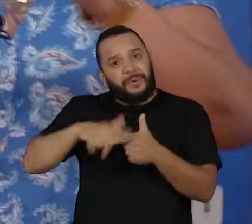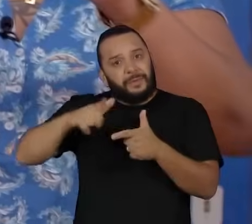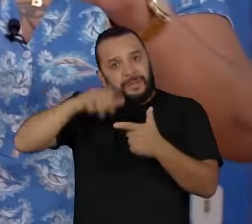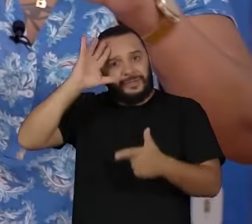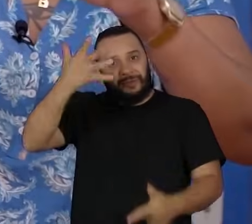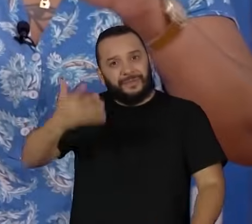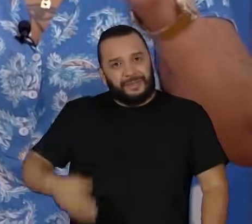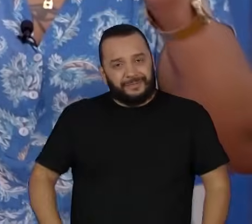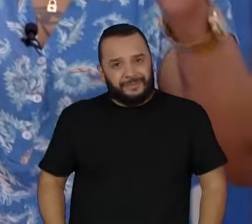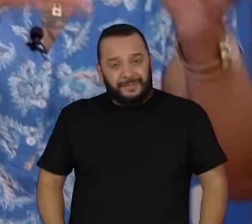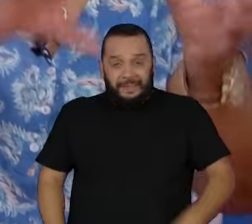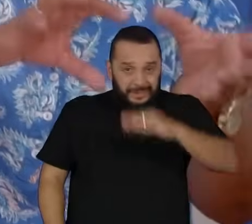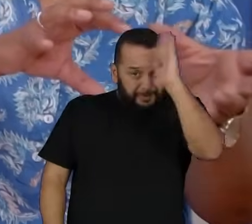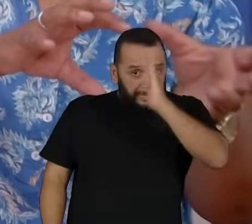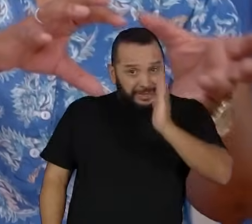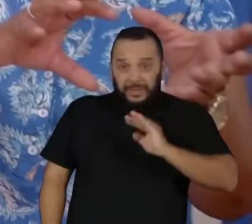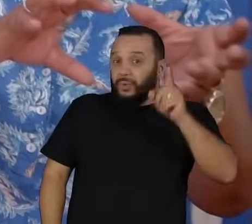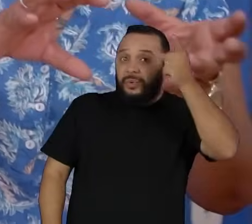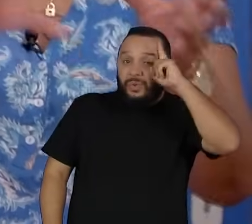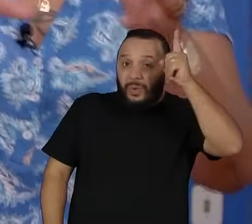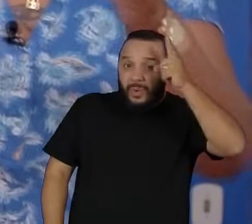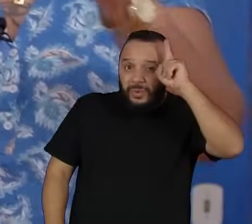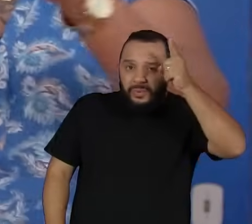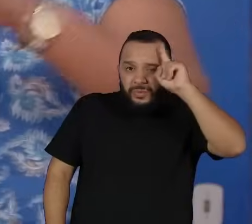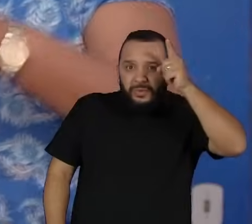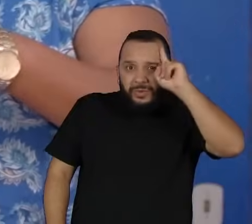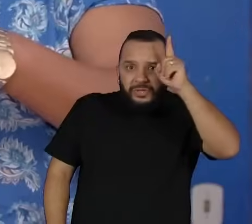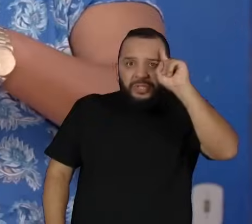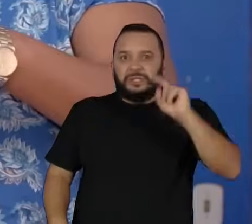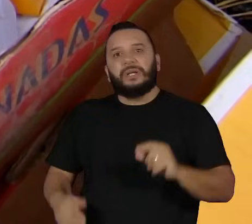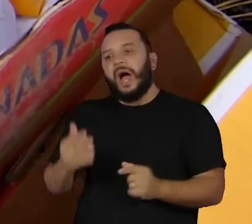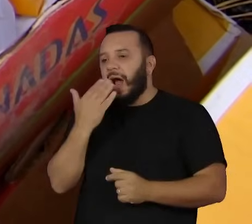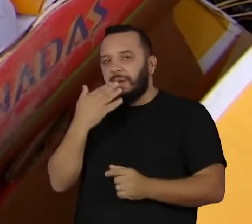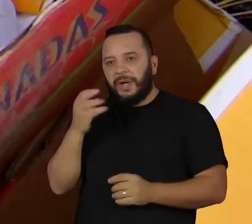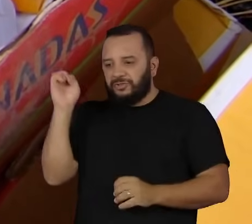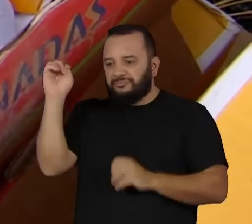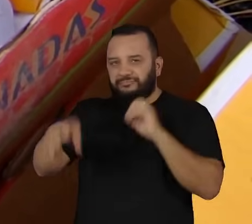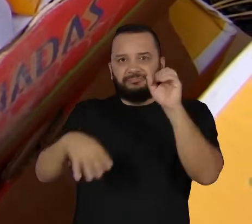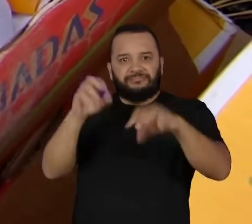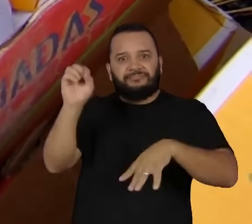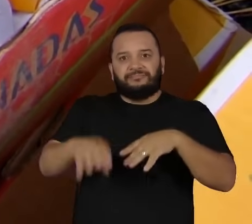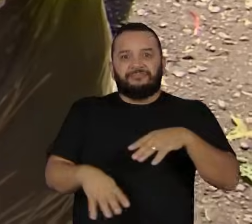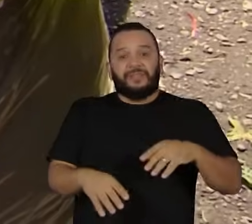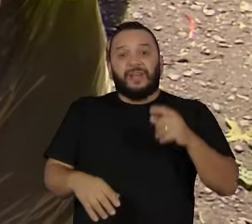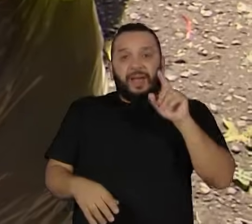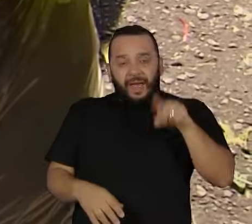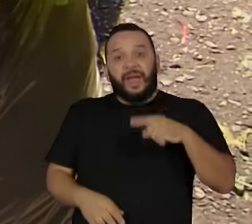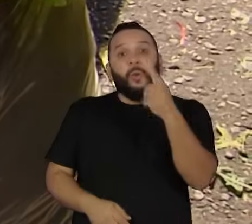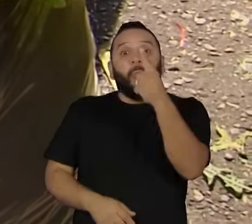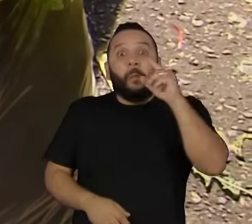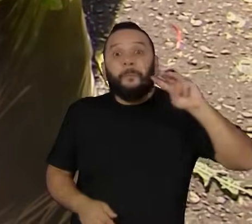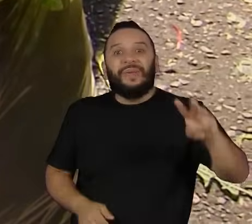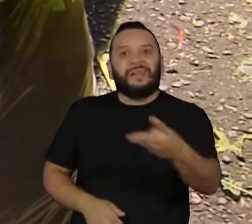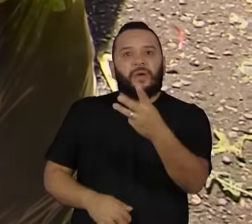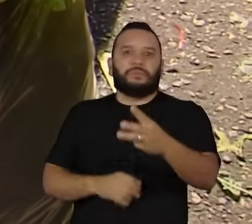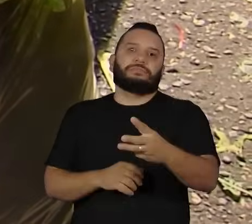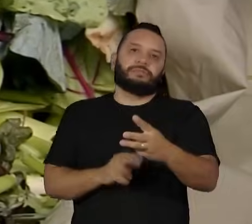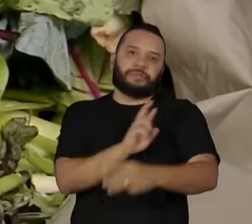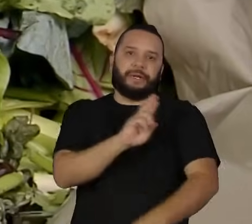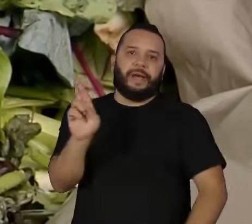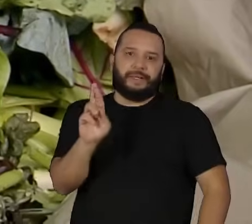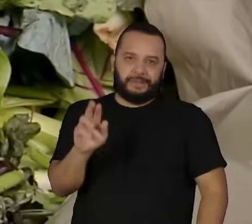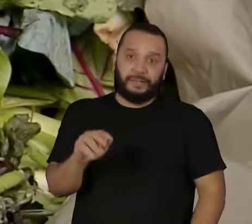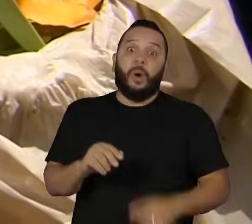O que o Brasil desperdiça por dia em alimentos é equivalente a R$1 milhão. A gente está